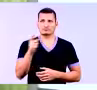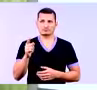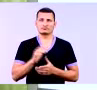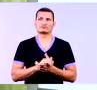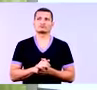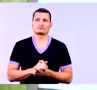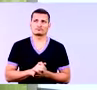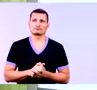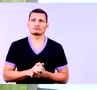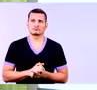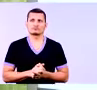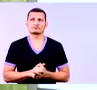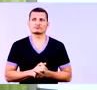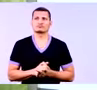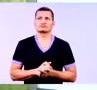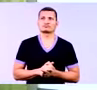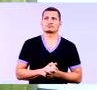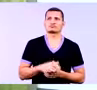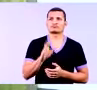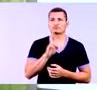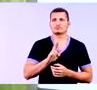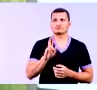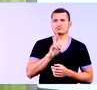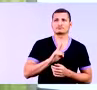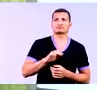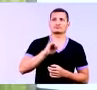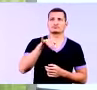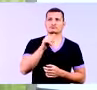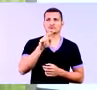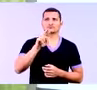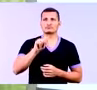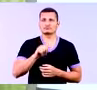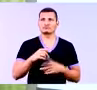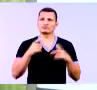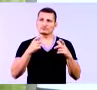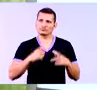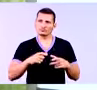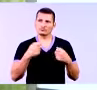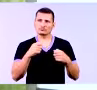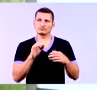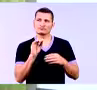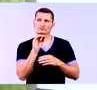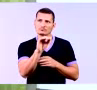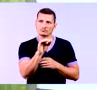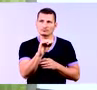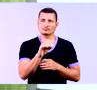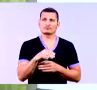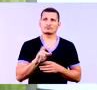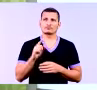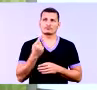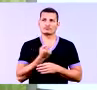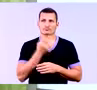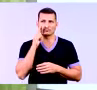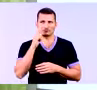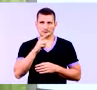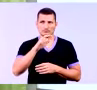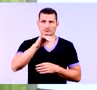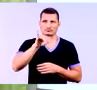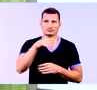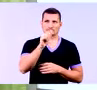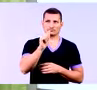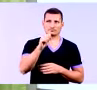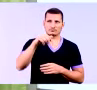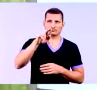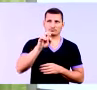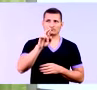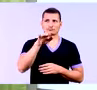questionados por utilizar JavaScript, como utilizar, onde deve ser declarado. Nós observamos que a declaração do jQuery,